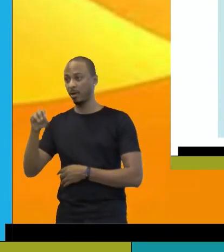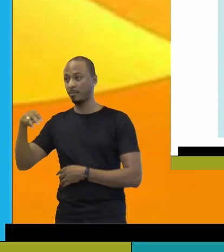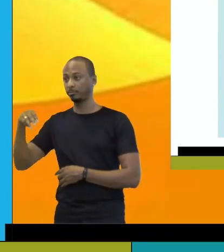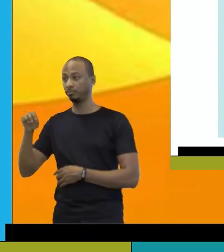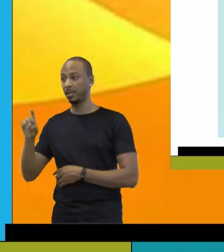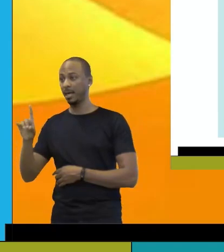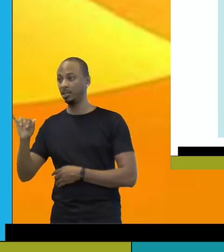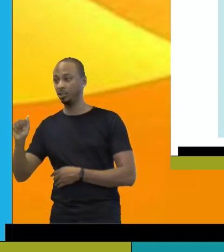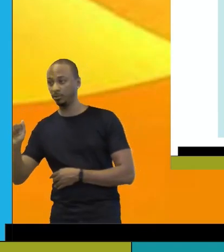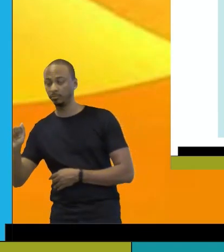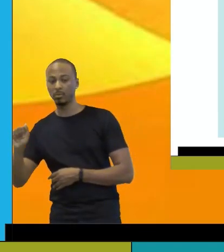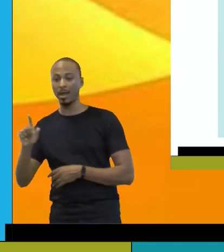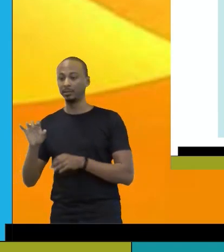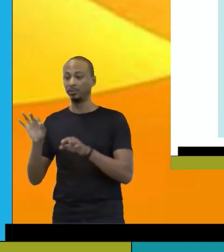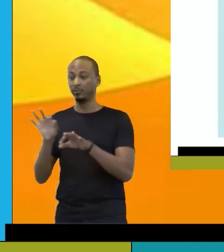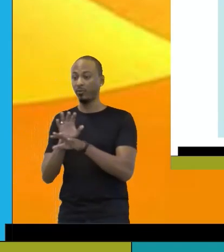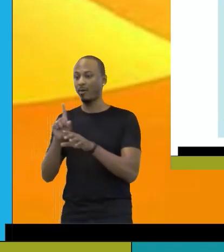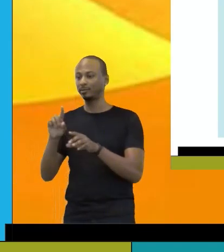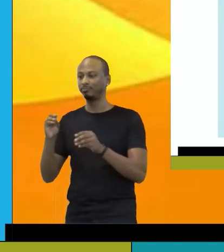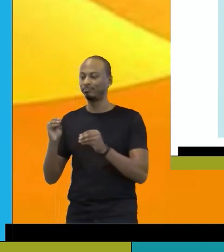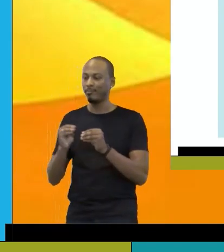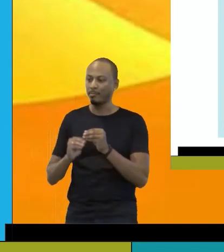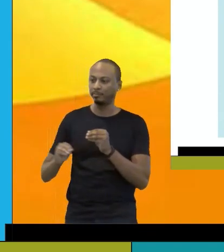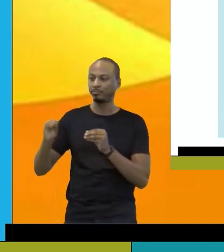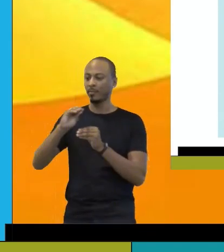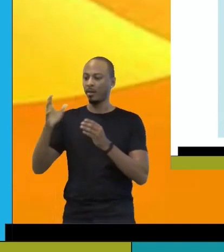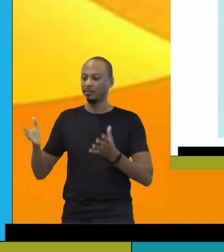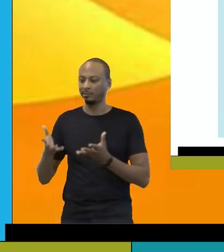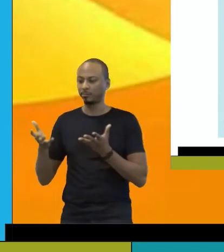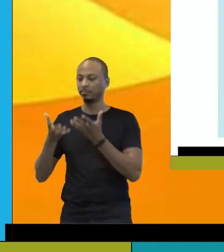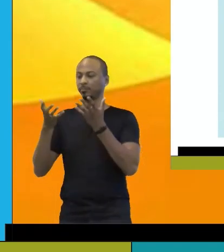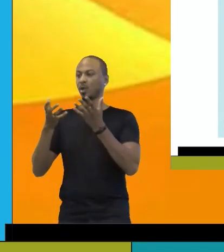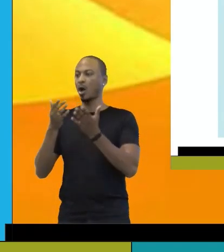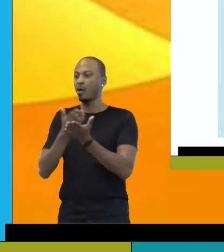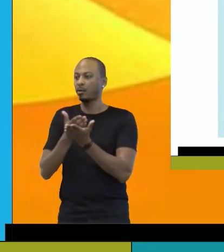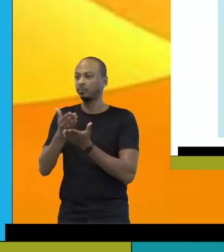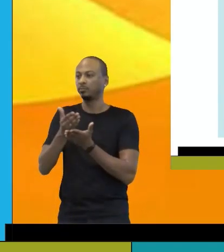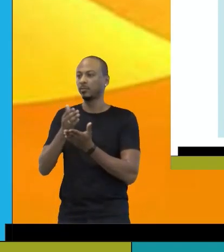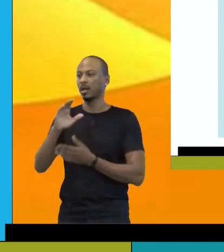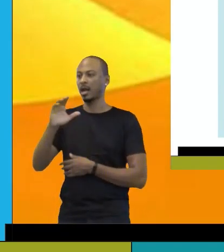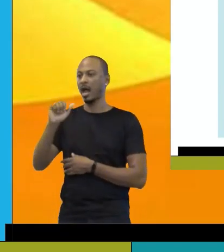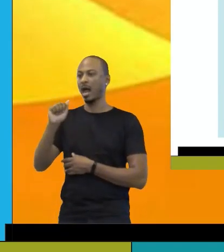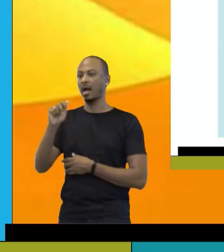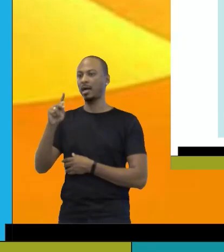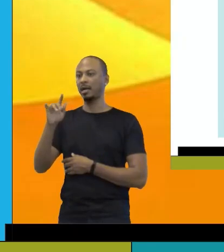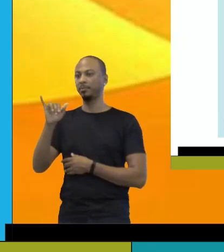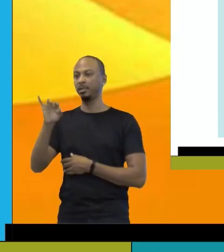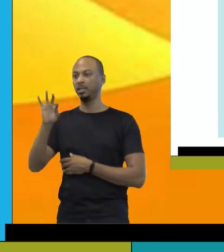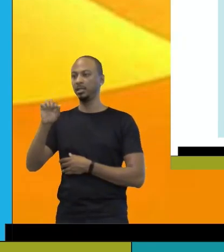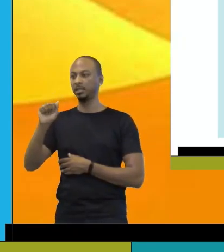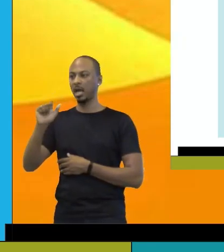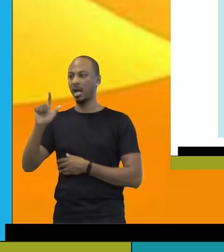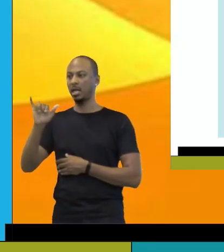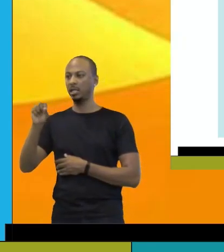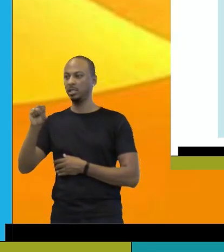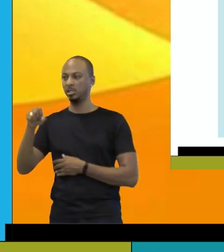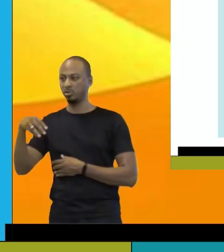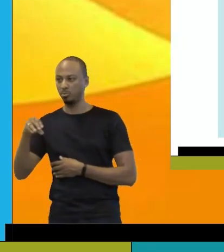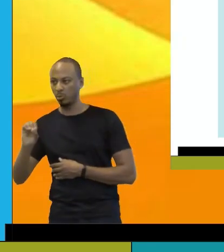do feudalismo promove o início do capitalismo. Principal característica do capitalismo